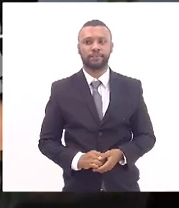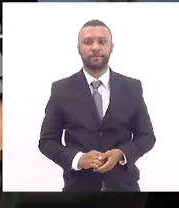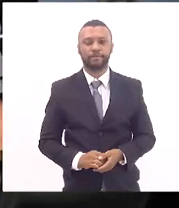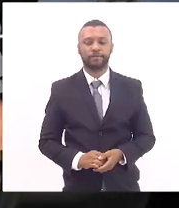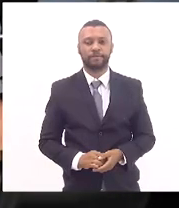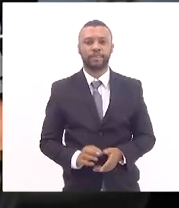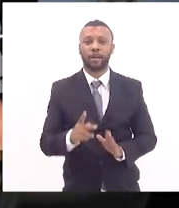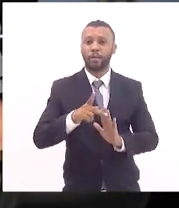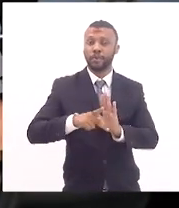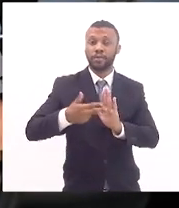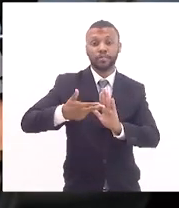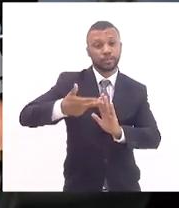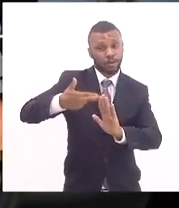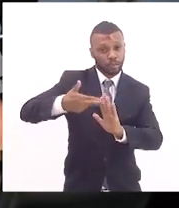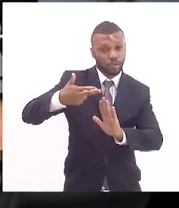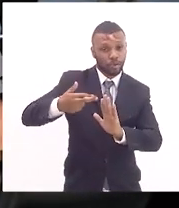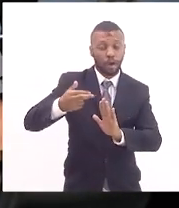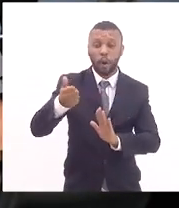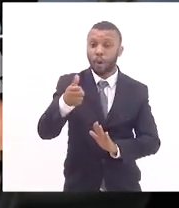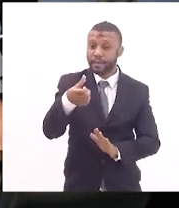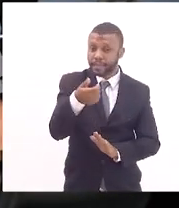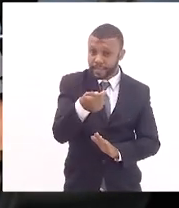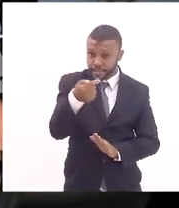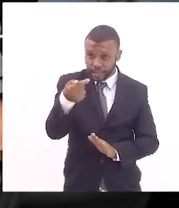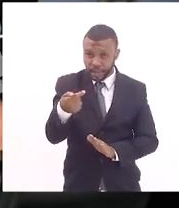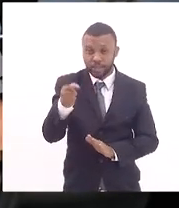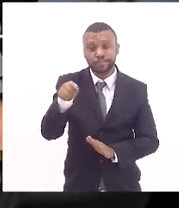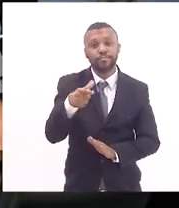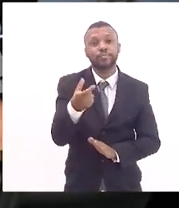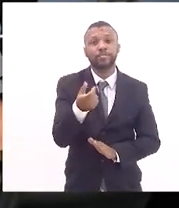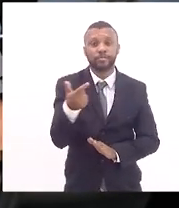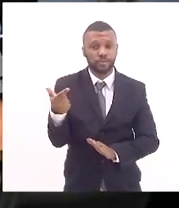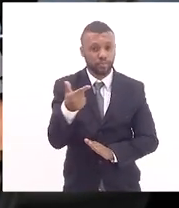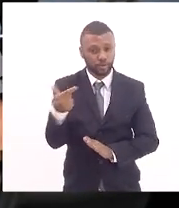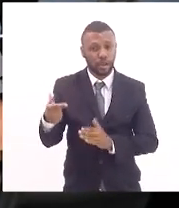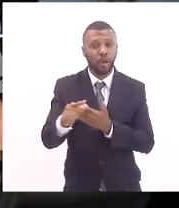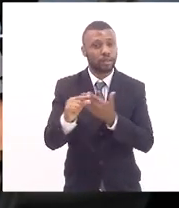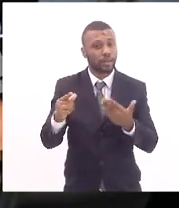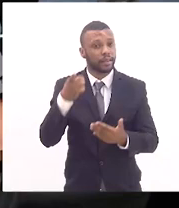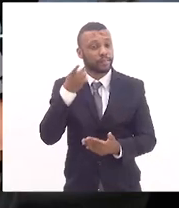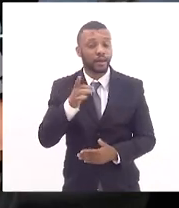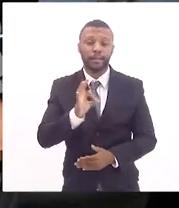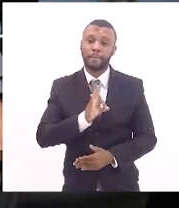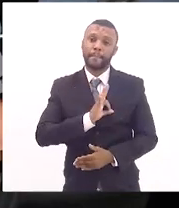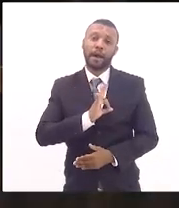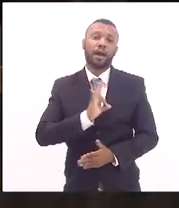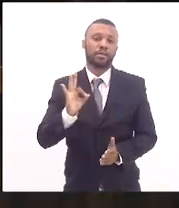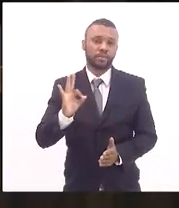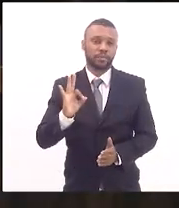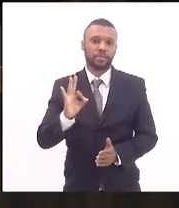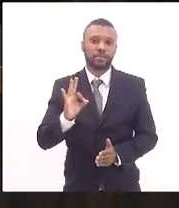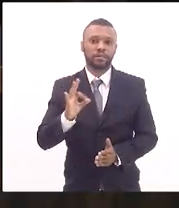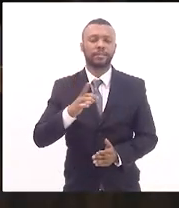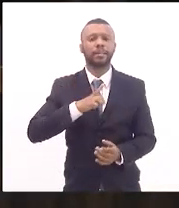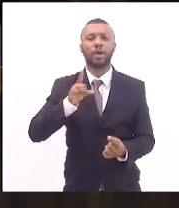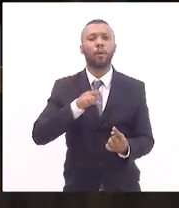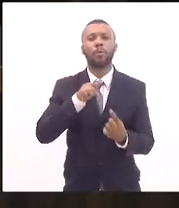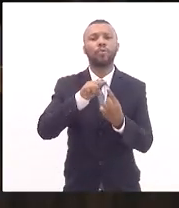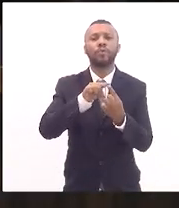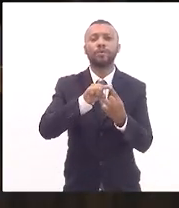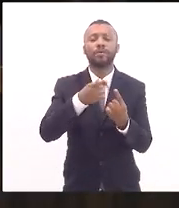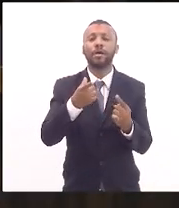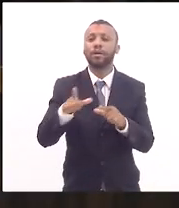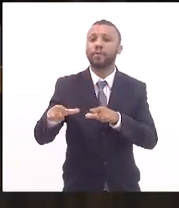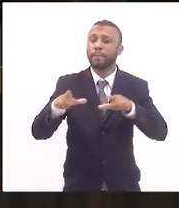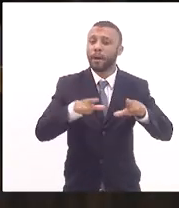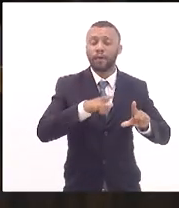Oi hoje é resolução ano 77 de 22 de autoria da deputada Martha Rocha com sede o diploma